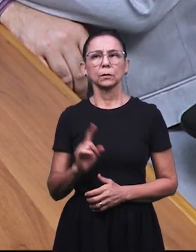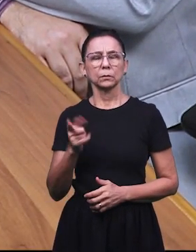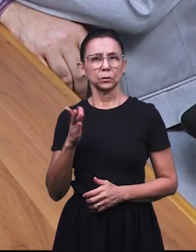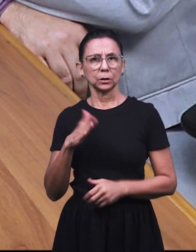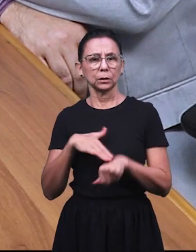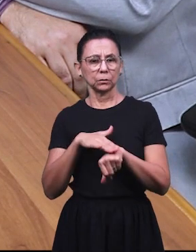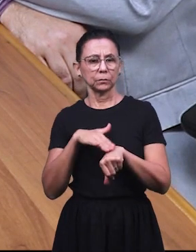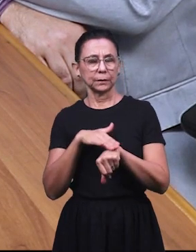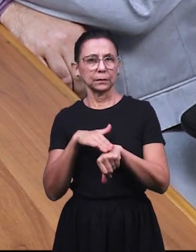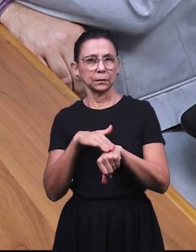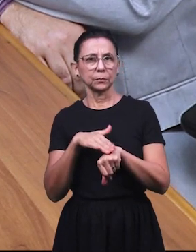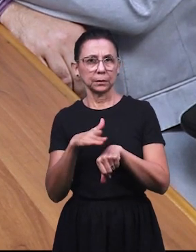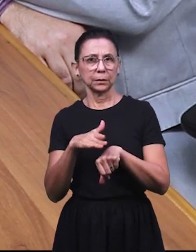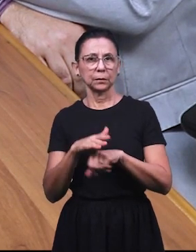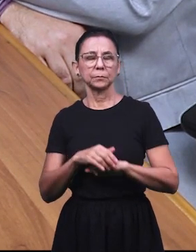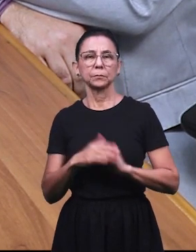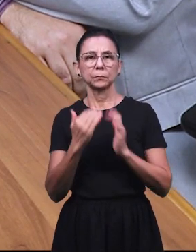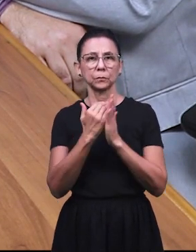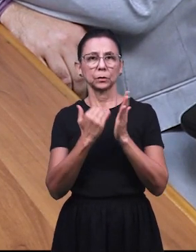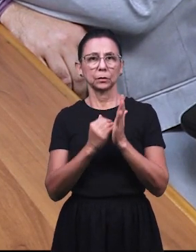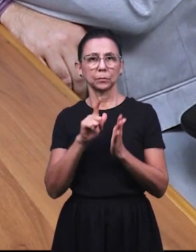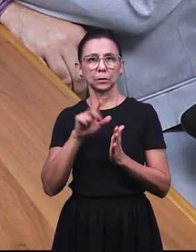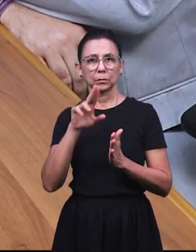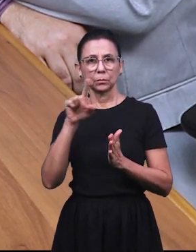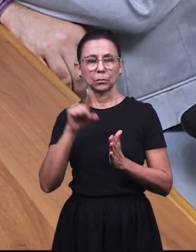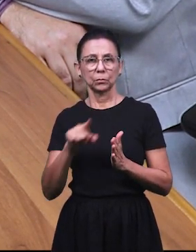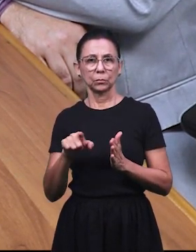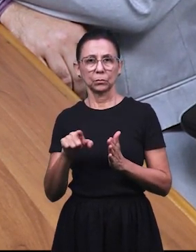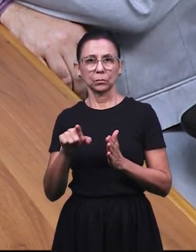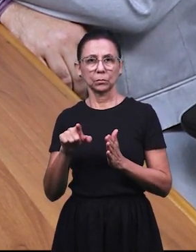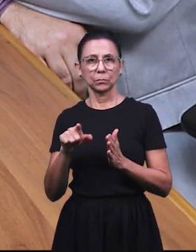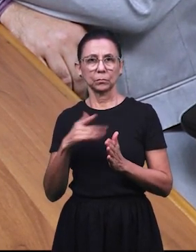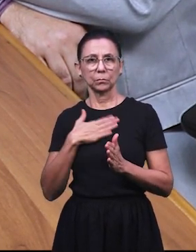já falou sobre isso, quando a gente conversou sobre o Luz para o Meu Caminho,